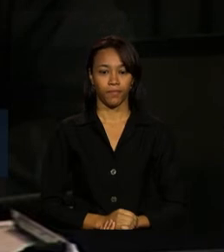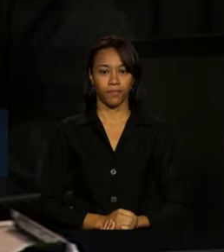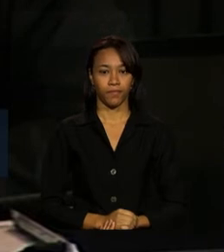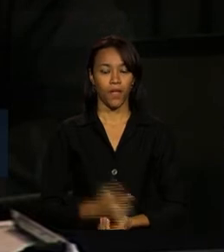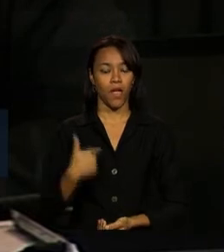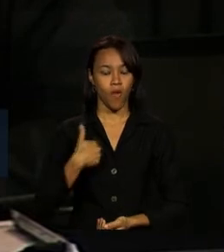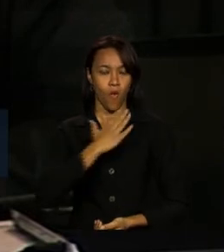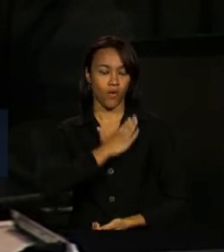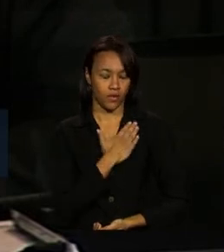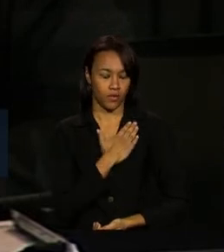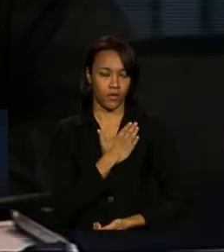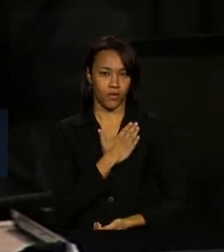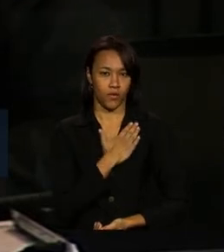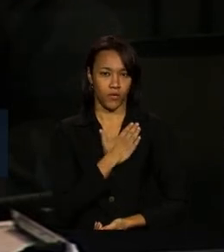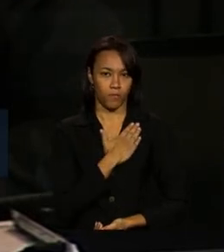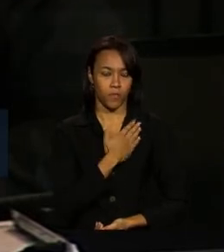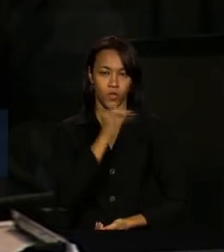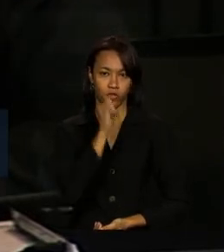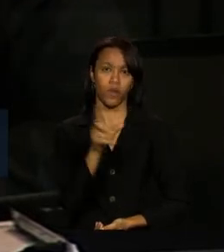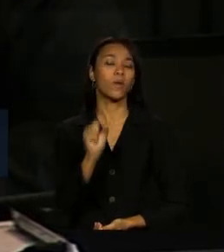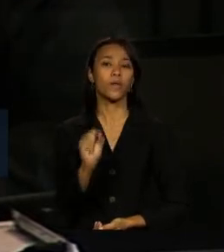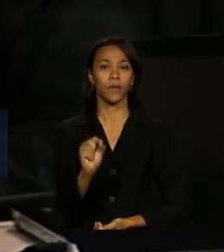Eu gostaria de dizer que